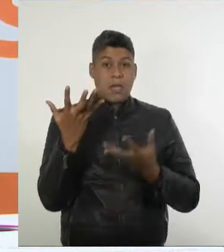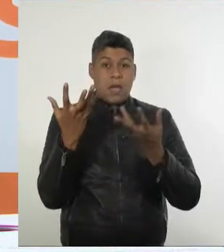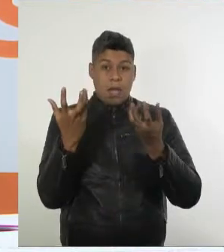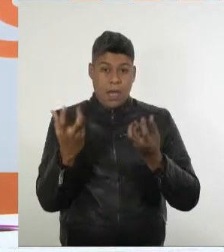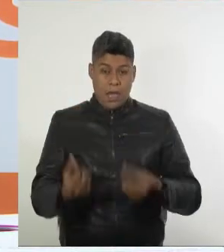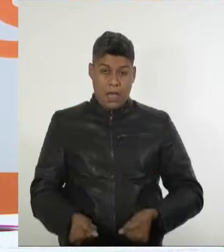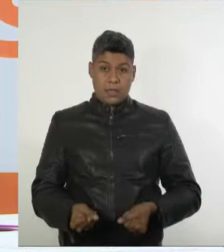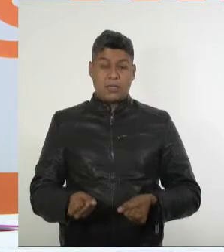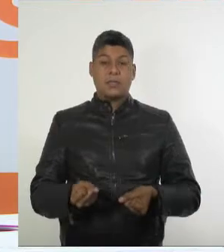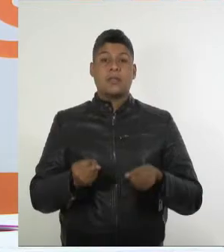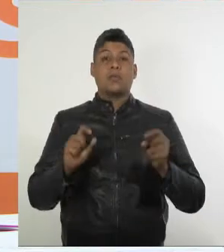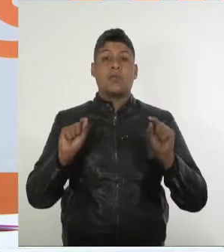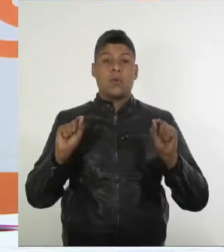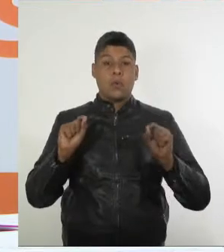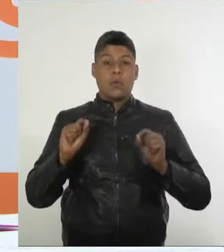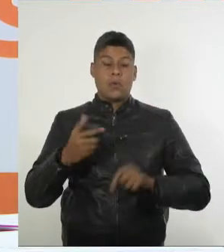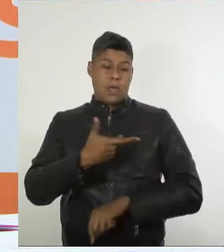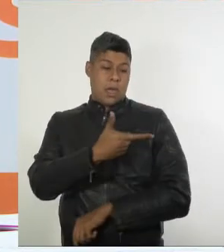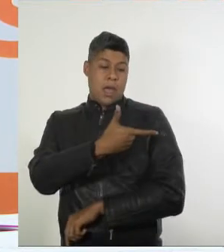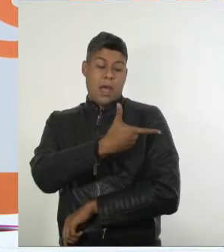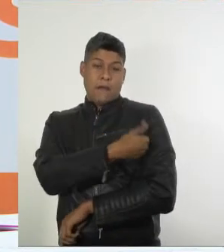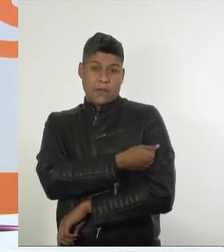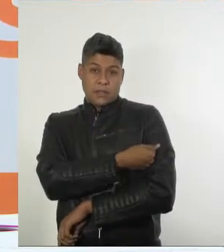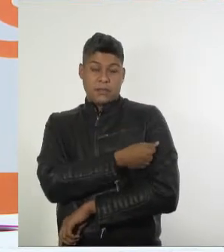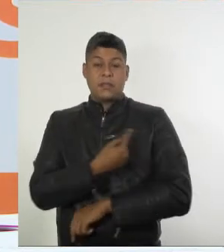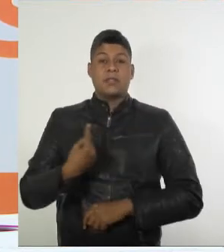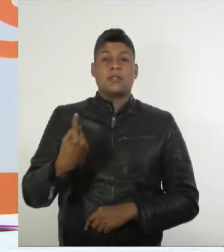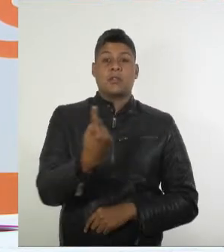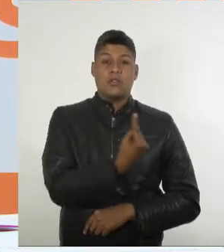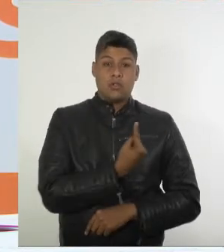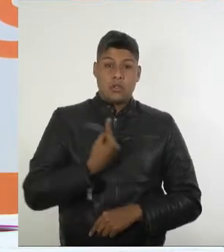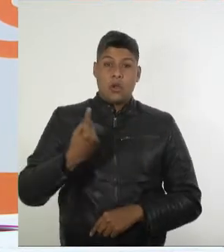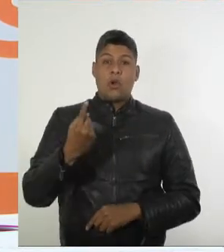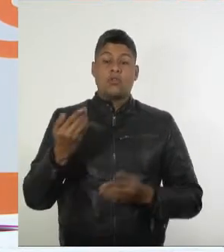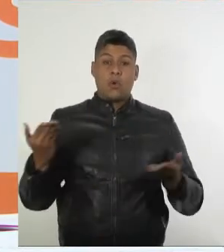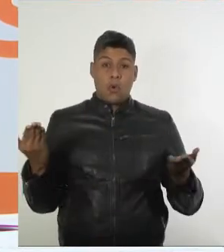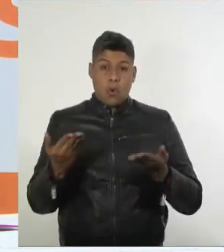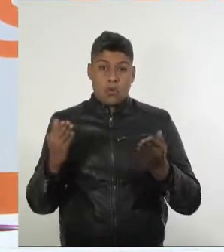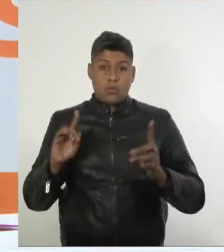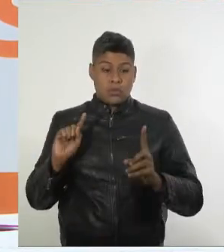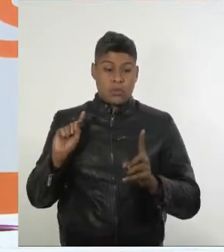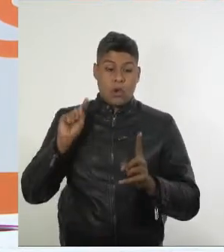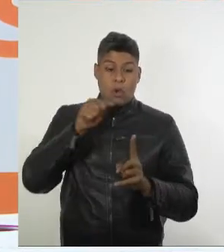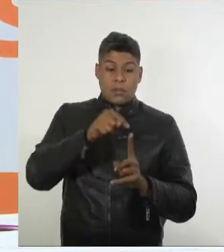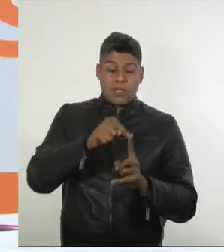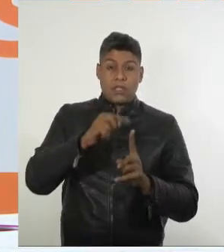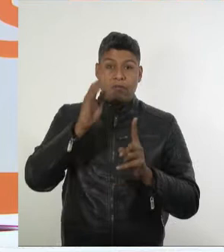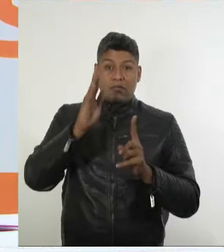população de São Paulo na vacinação, onde nós já atingimos hoje